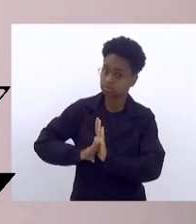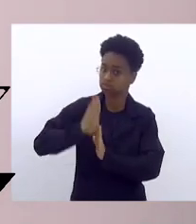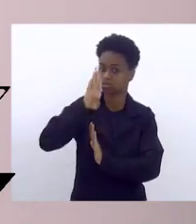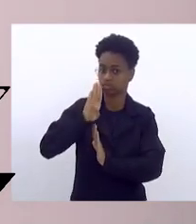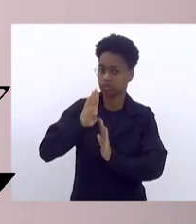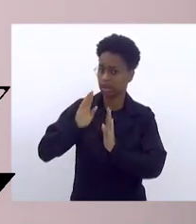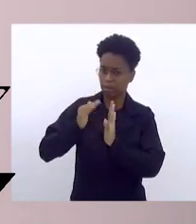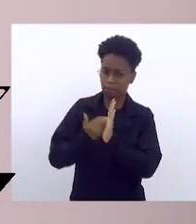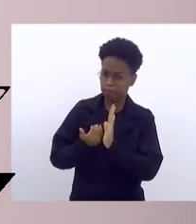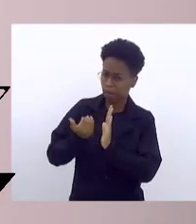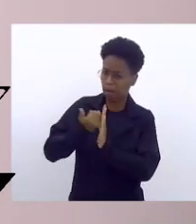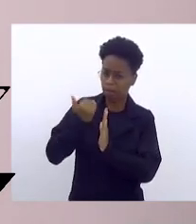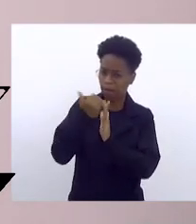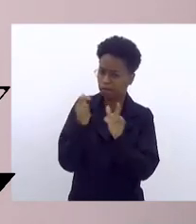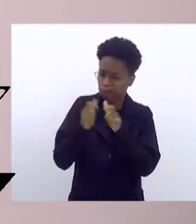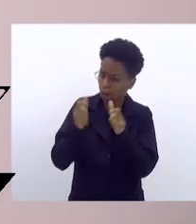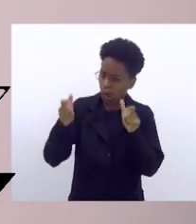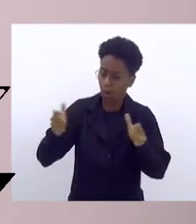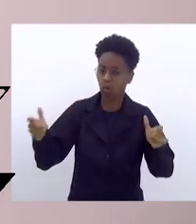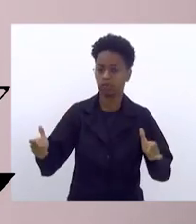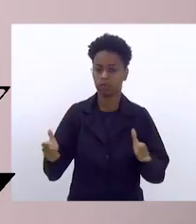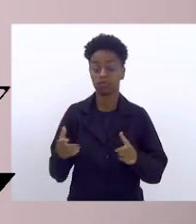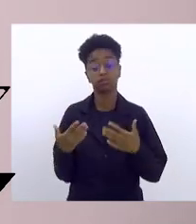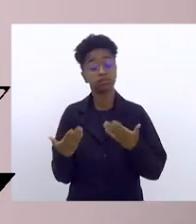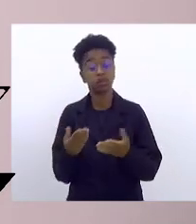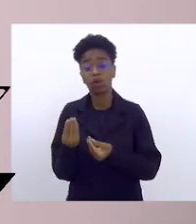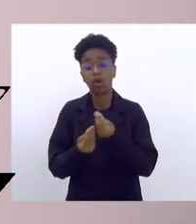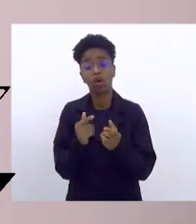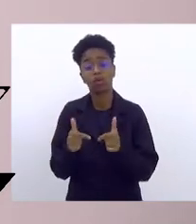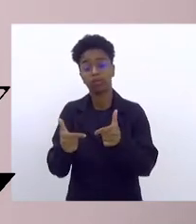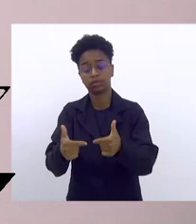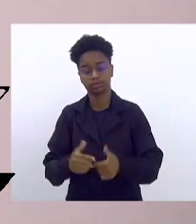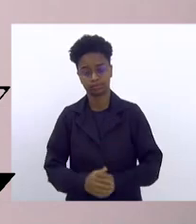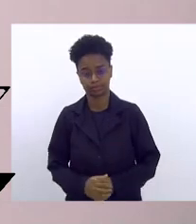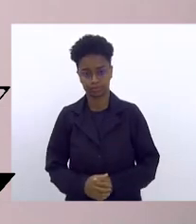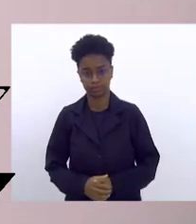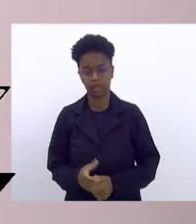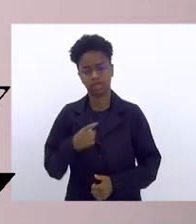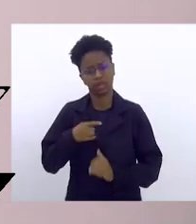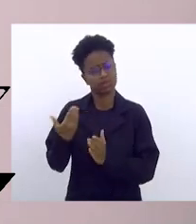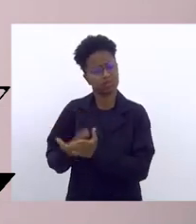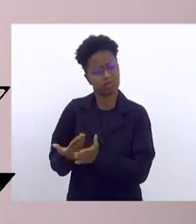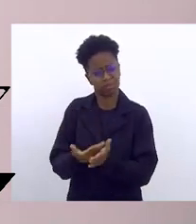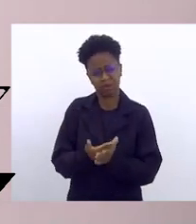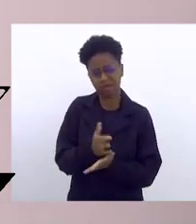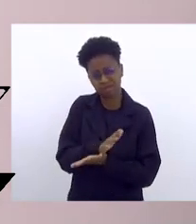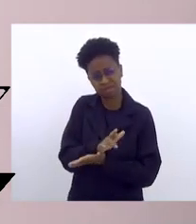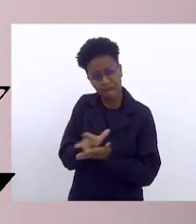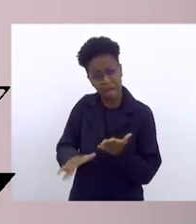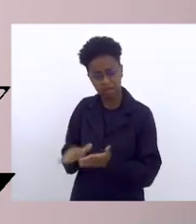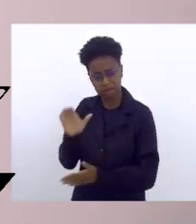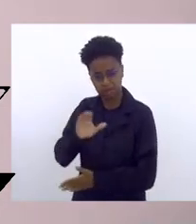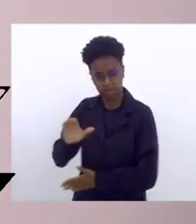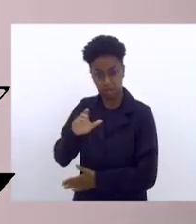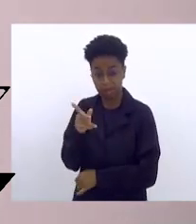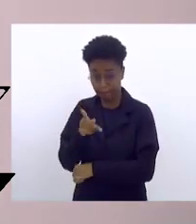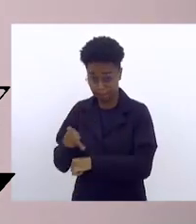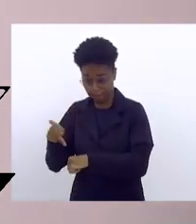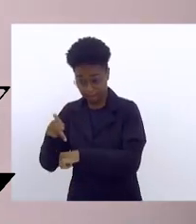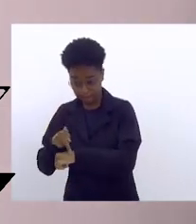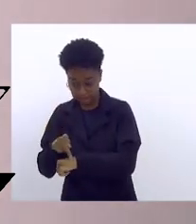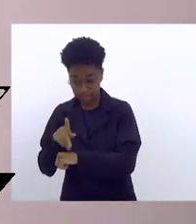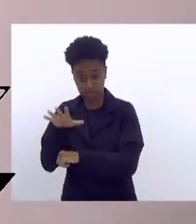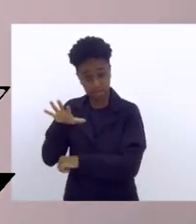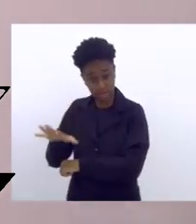exponencialmente o que fazer então? vários estudos científicos em países em que essas